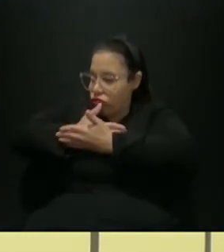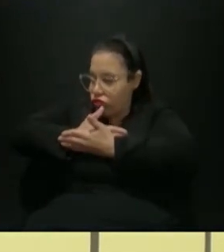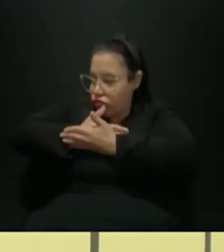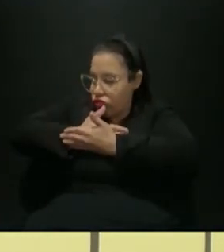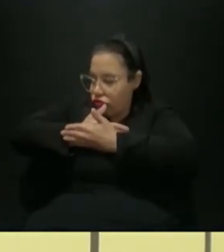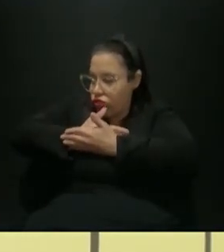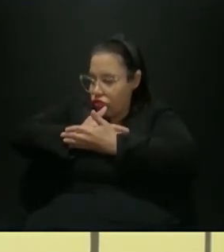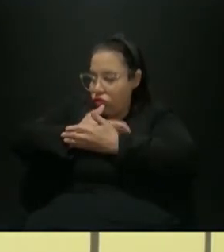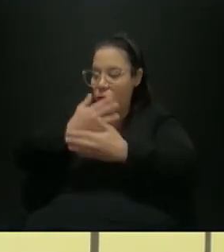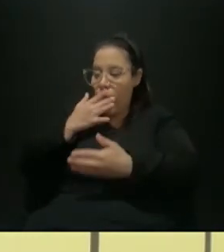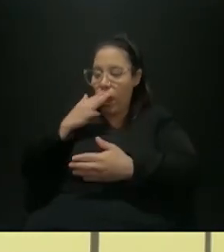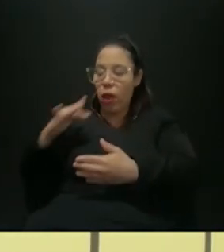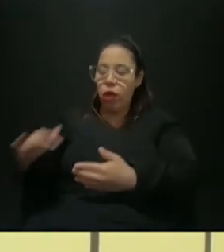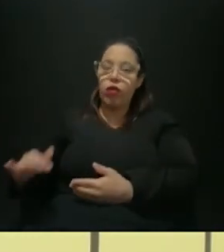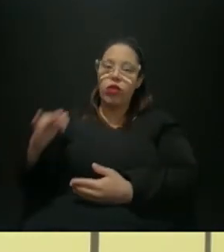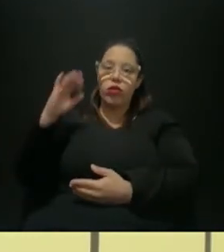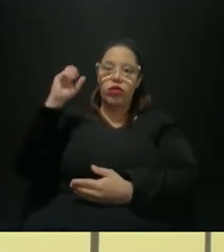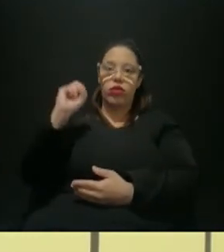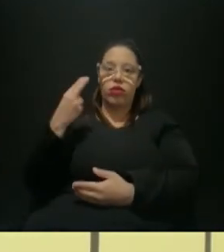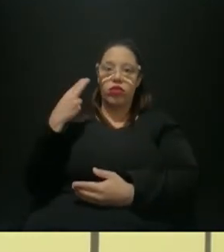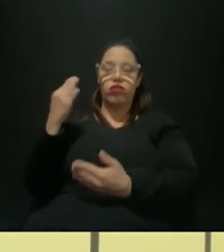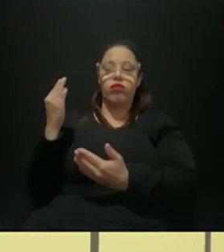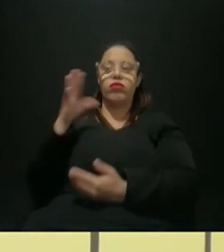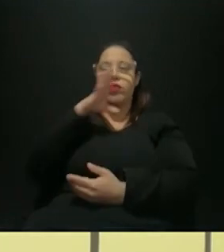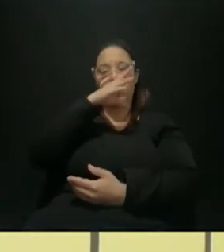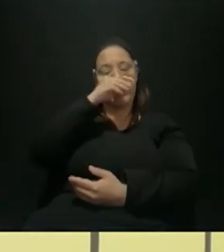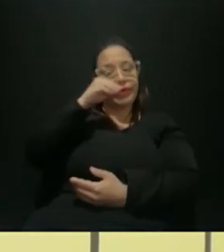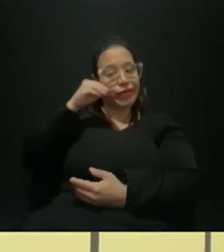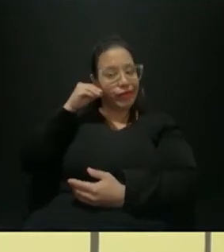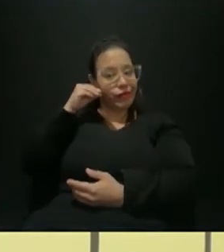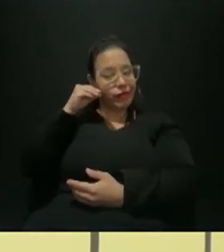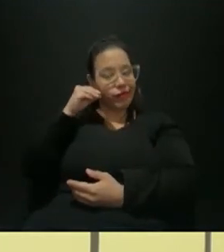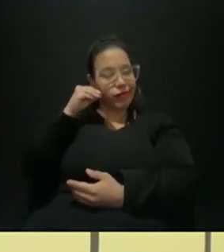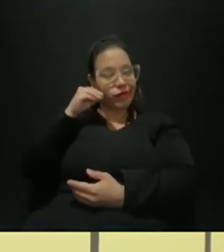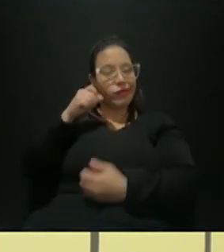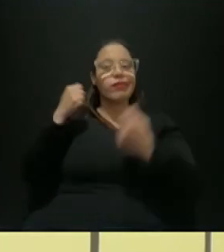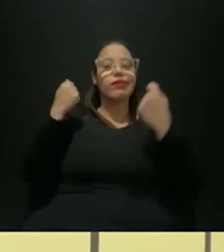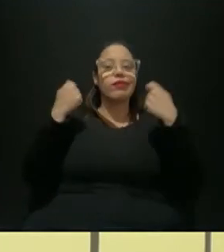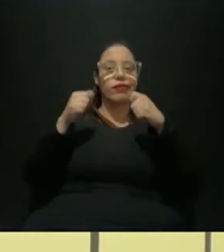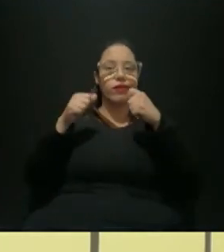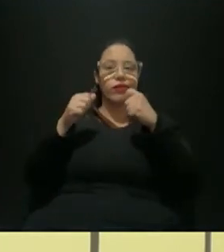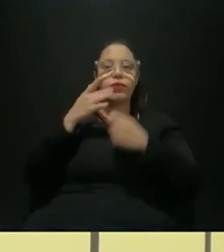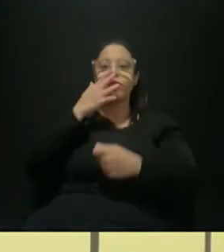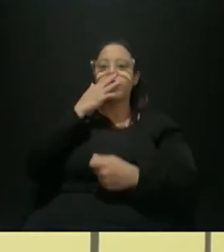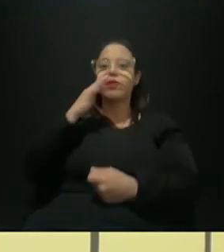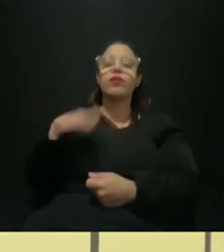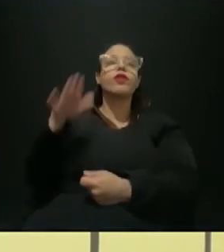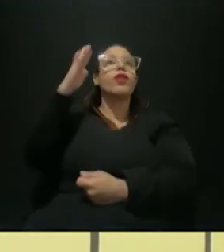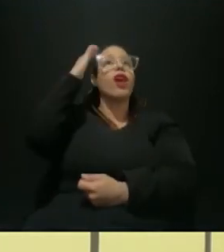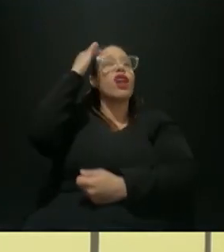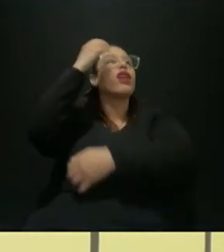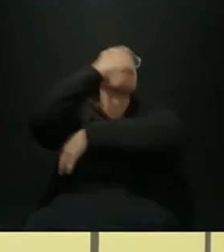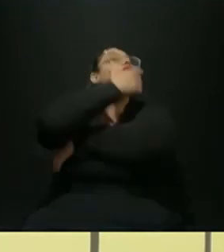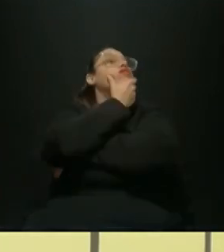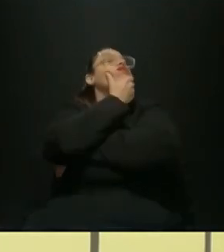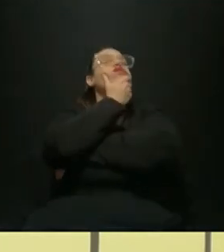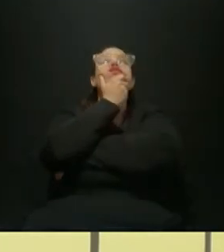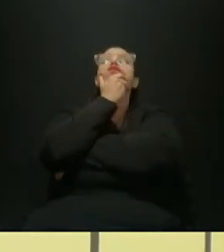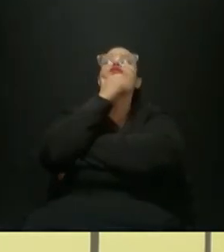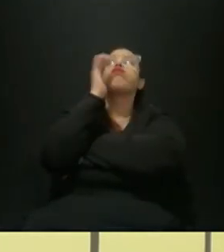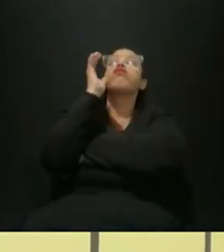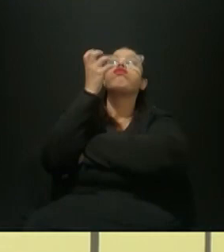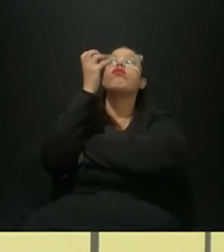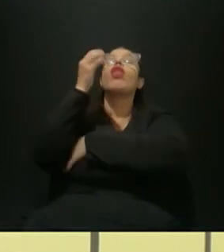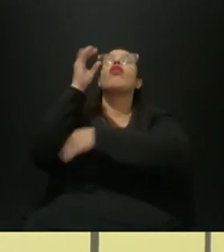maior, ou um adolescente, né? É preciso que essa criança ela saiba o que está acontecendo na vida dela, trabalhar com a verdade,